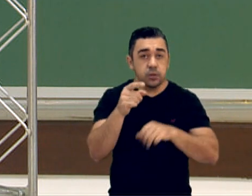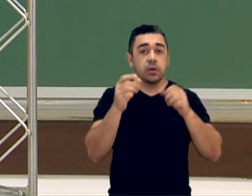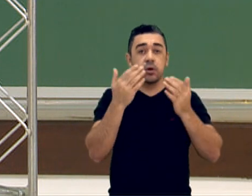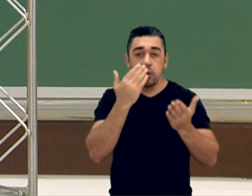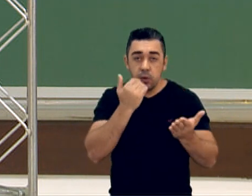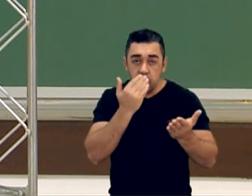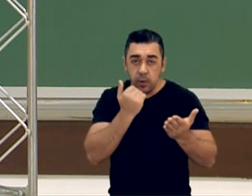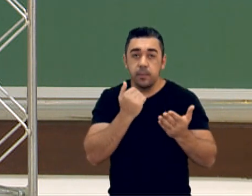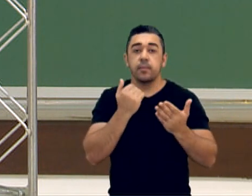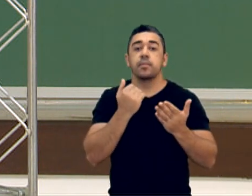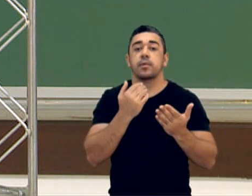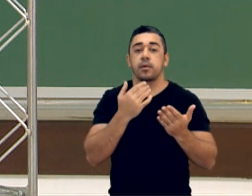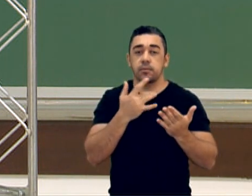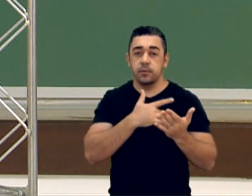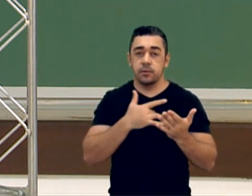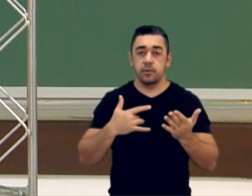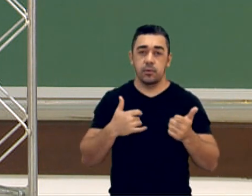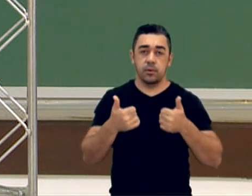saudável.